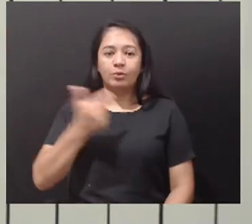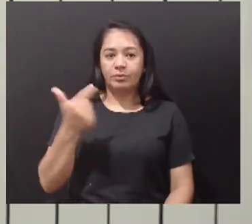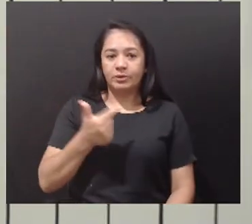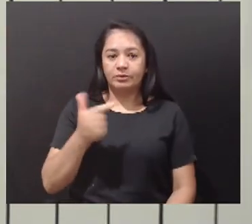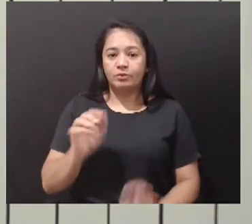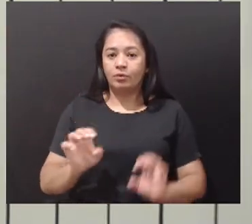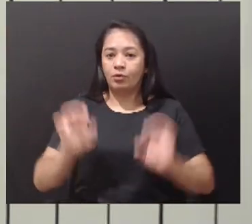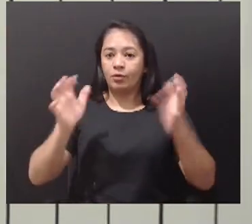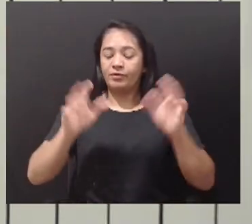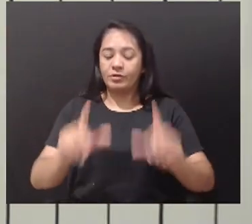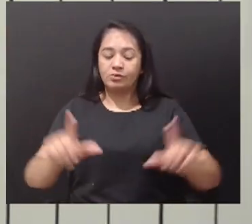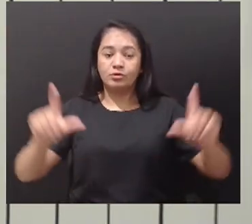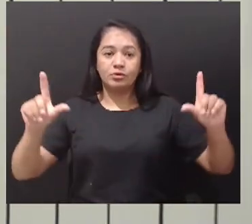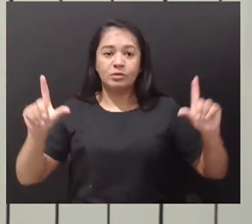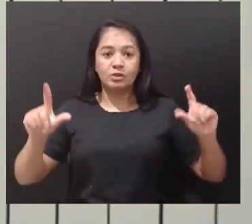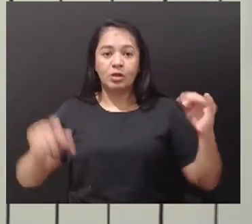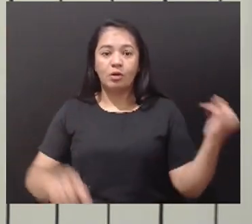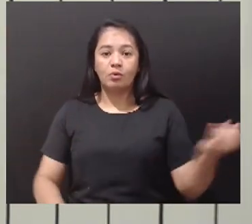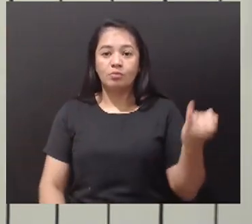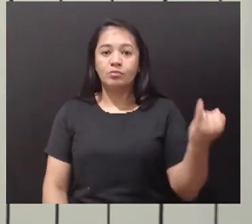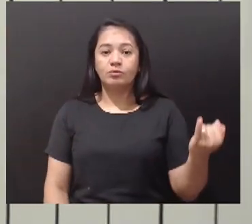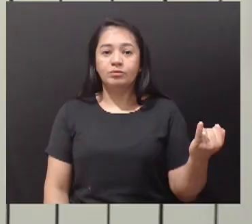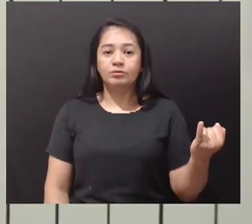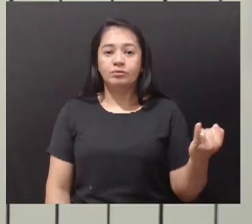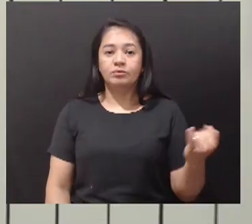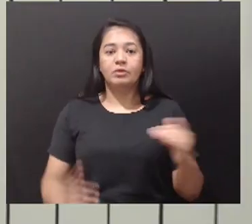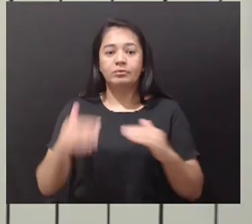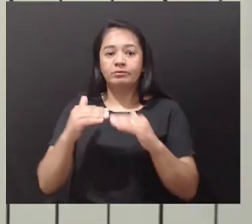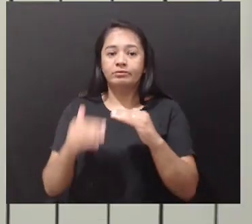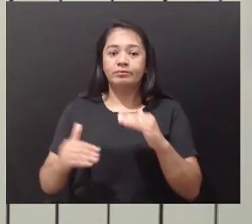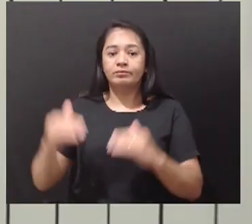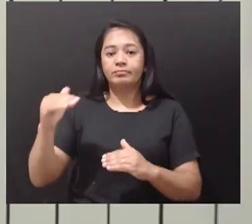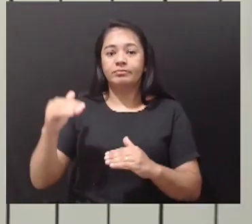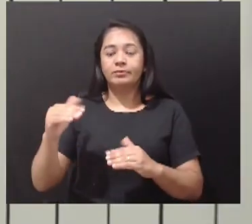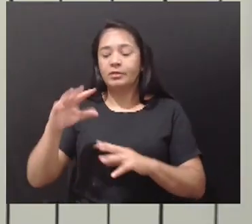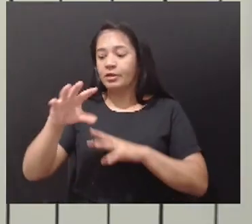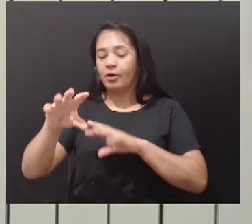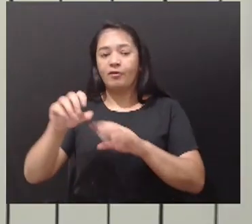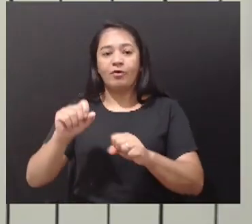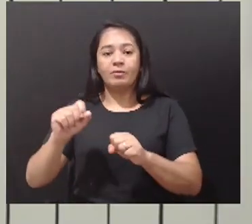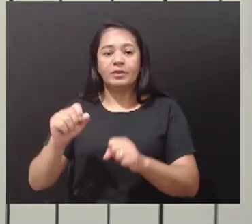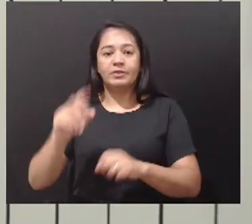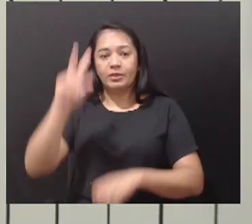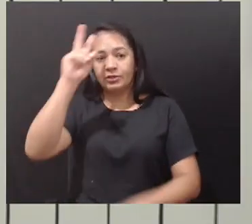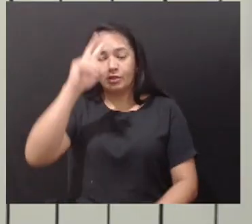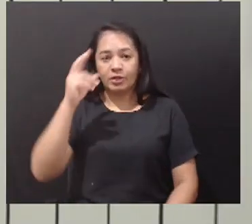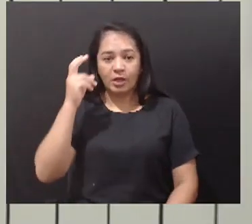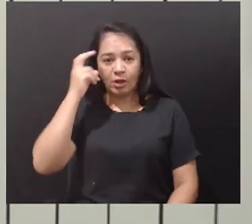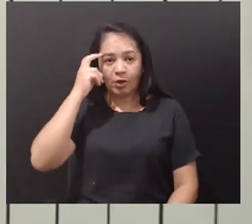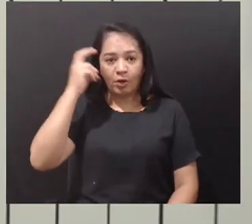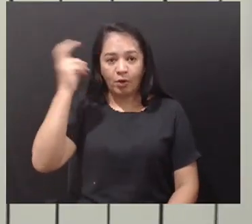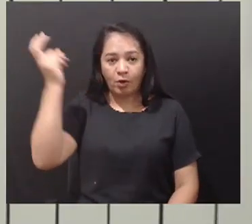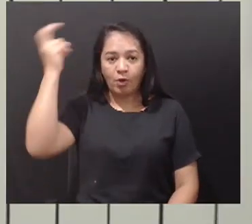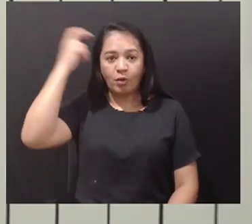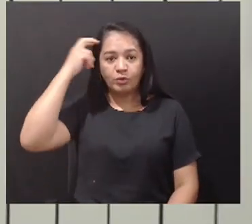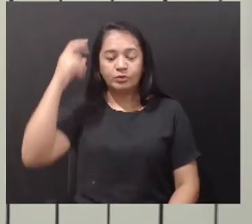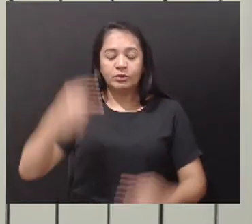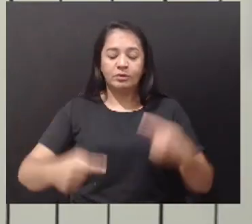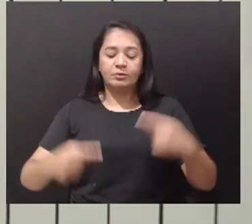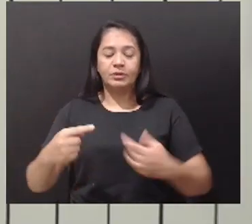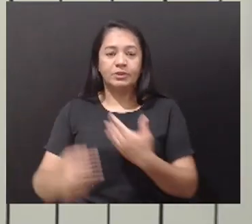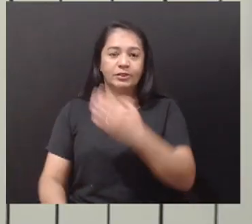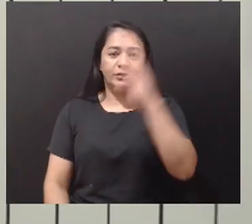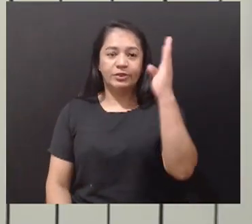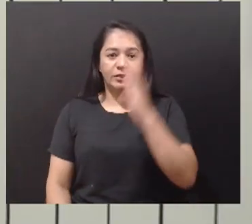a importância da monarquia na formação histórica, cultural e política do Brasil e reuniu